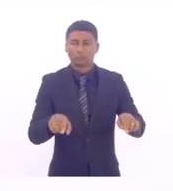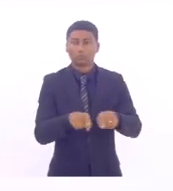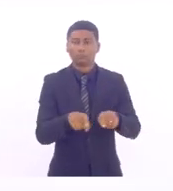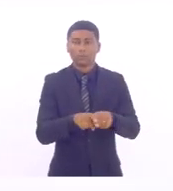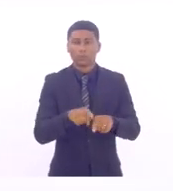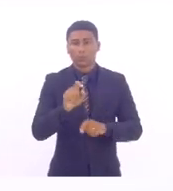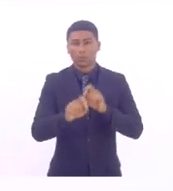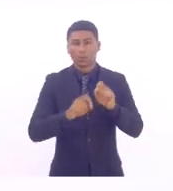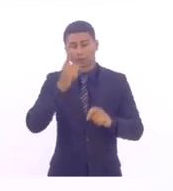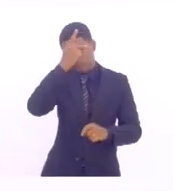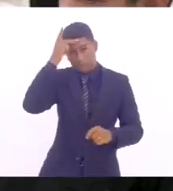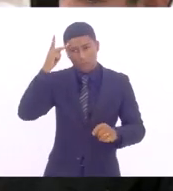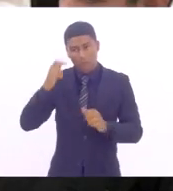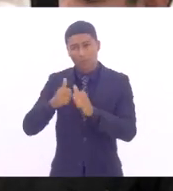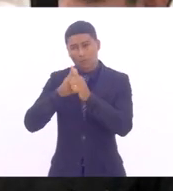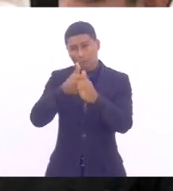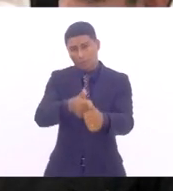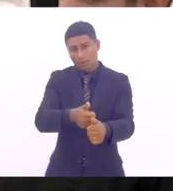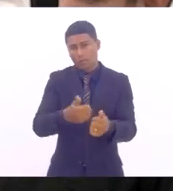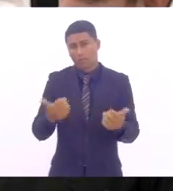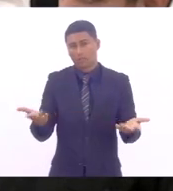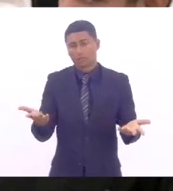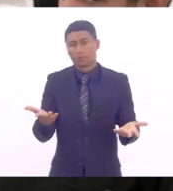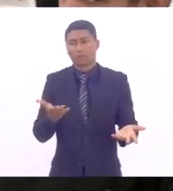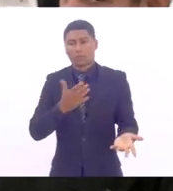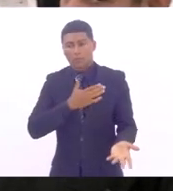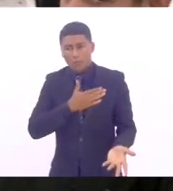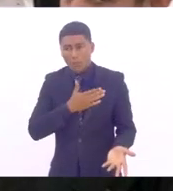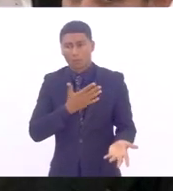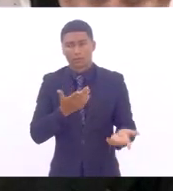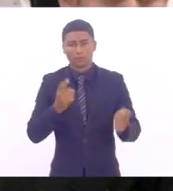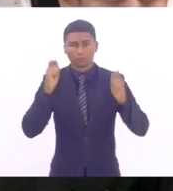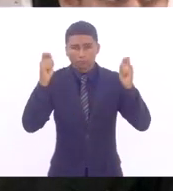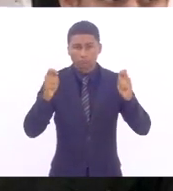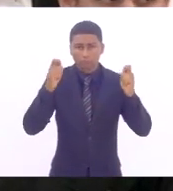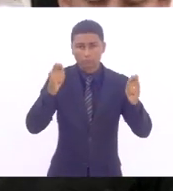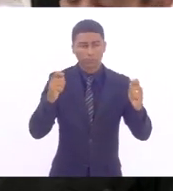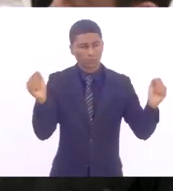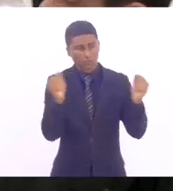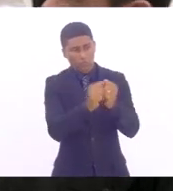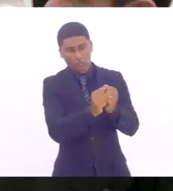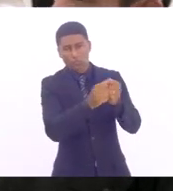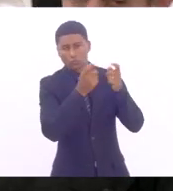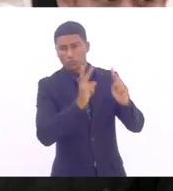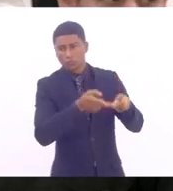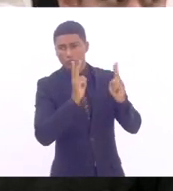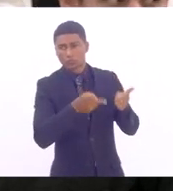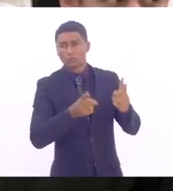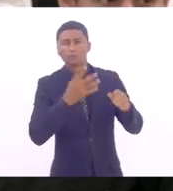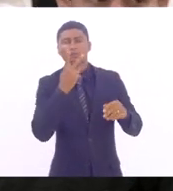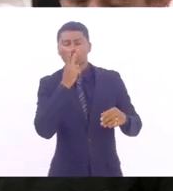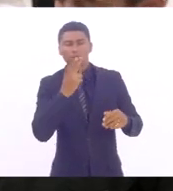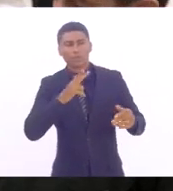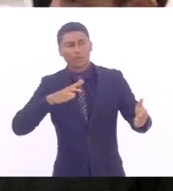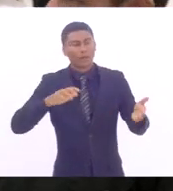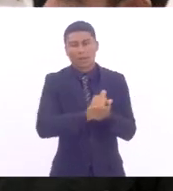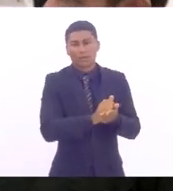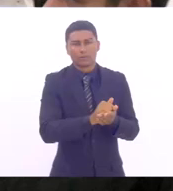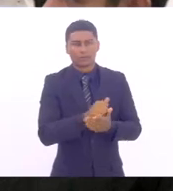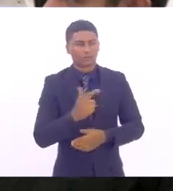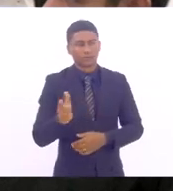que acompanha, né, e que gosta da torcida, está sempre junto, mas não tem o cadastro junto dela.